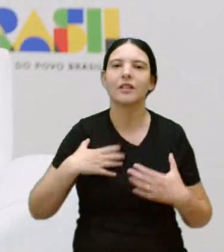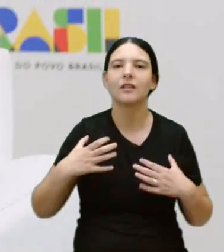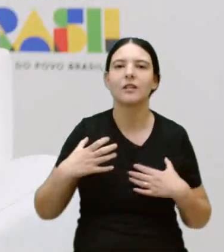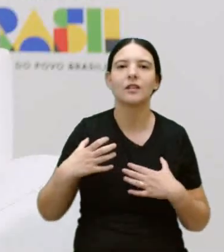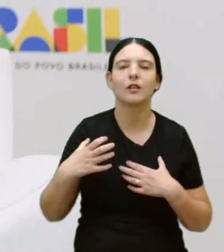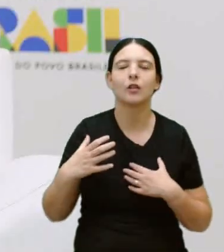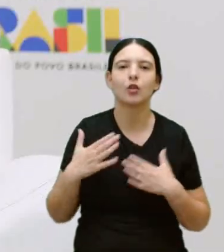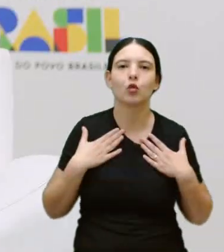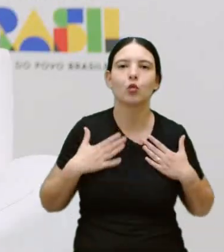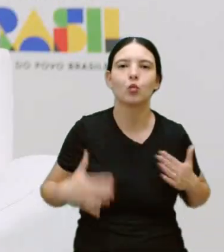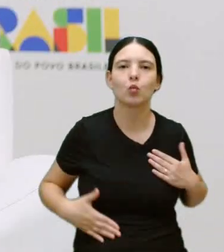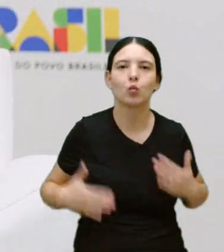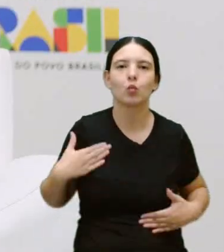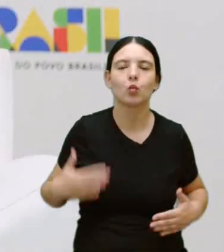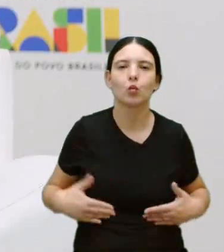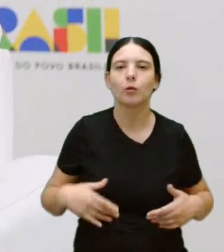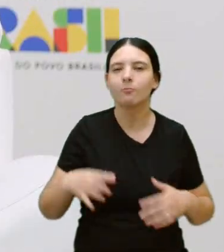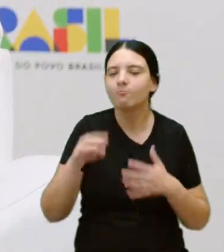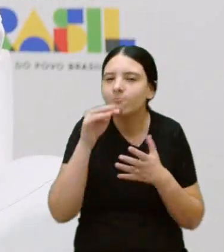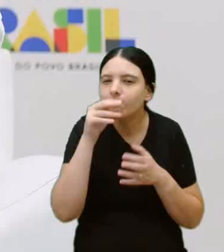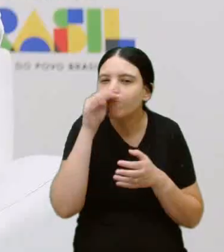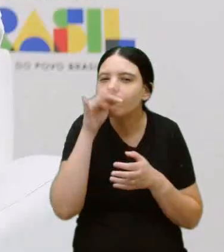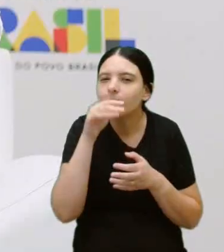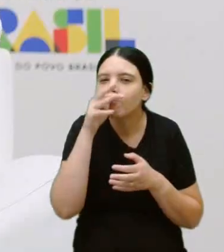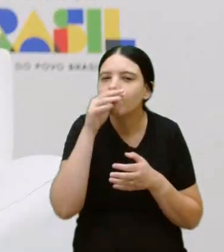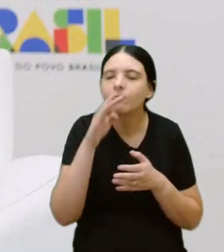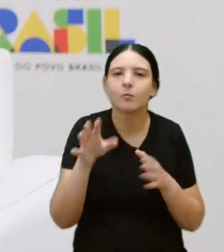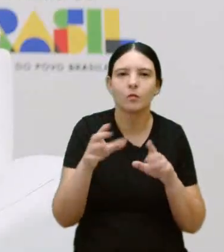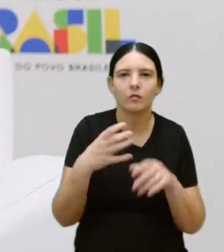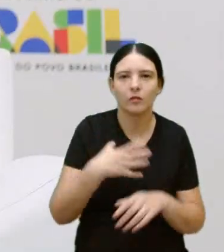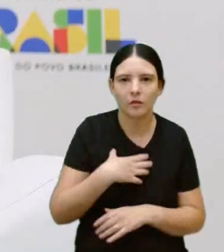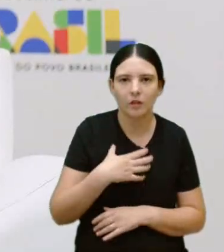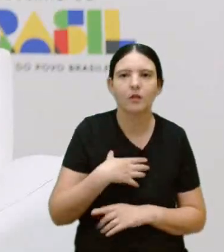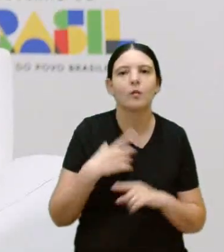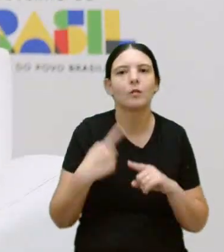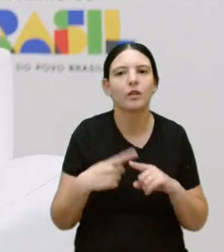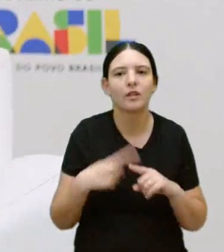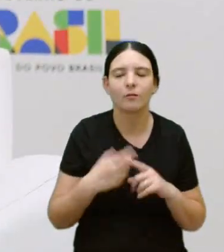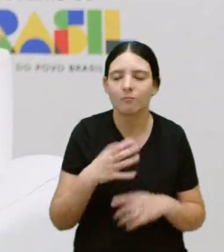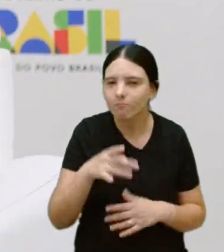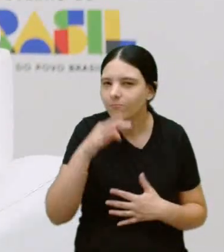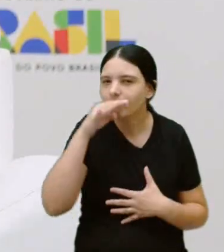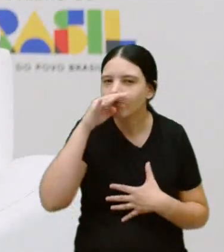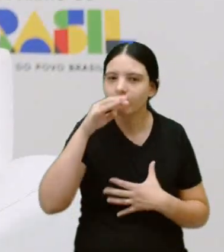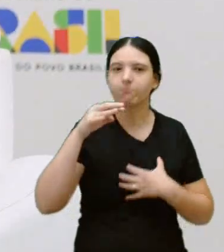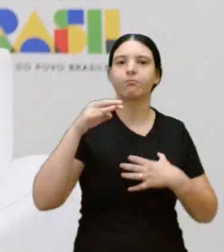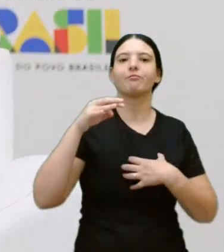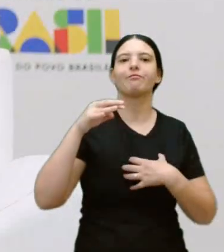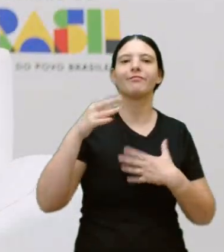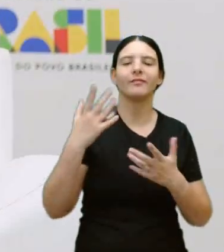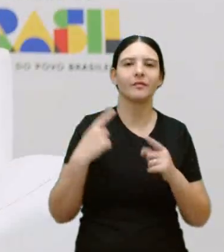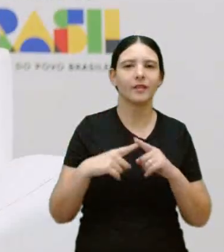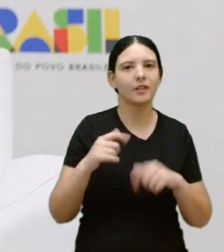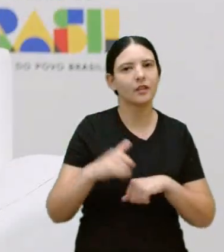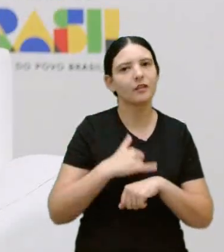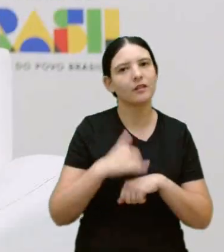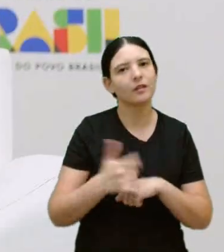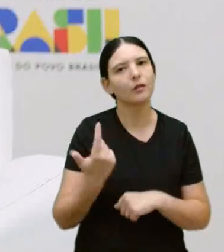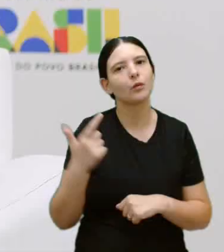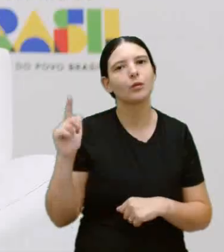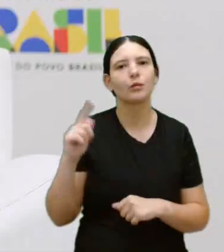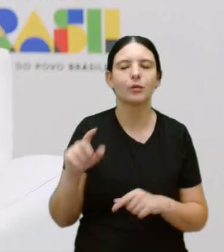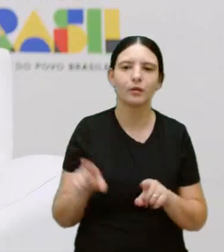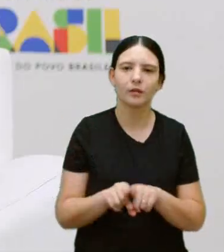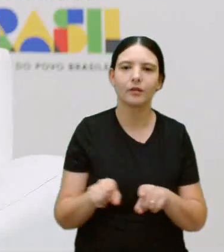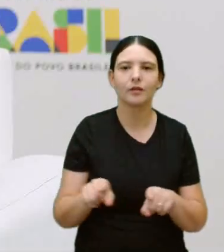aparência, sentir o cheiro. Porque o cheiro pode ser aquele cheiro que desperta. Então, tem outros recursos para escolher. E eu tenho que escolher com base em